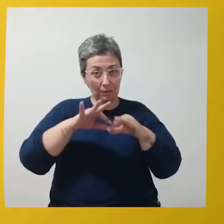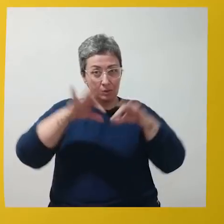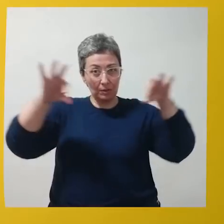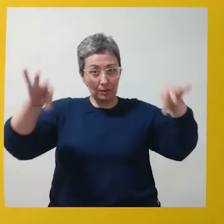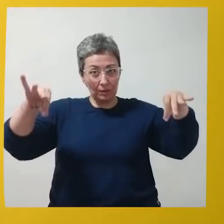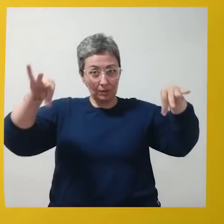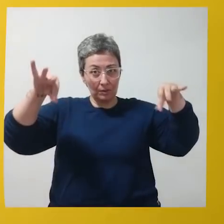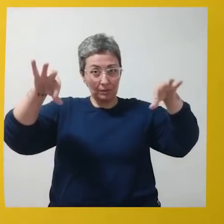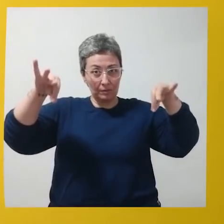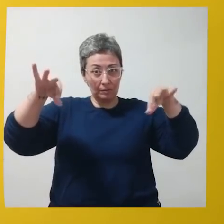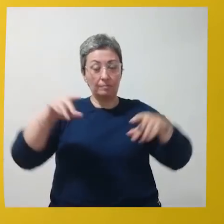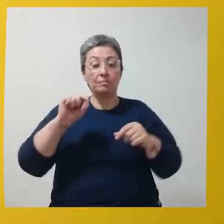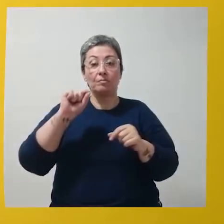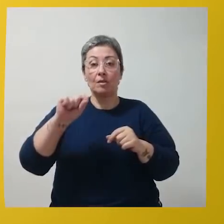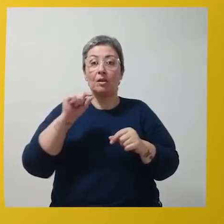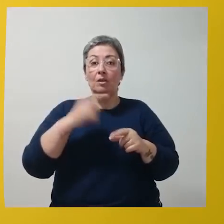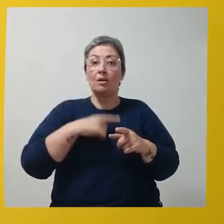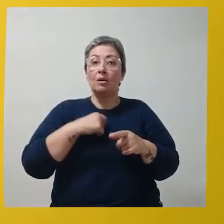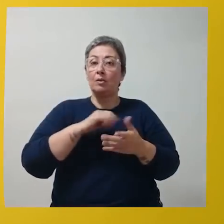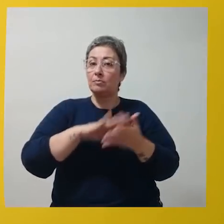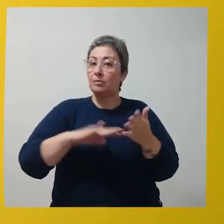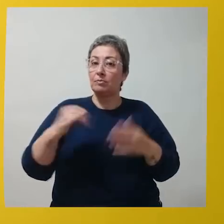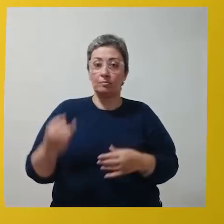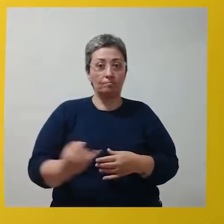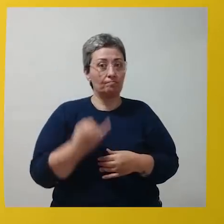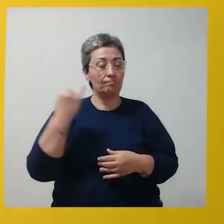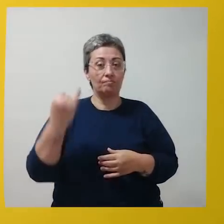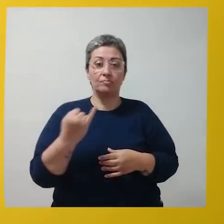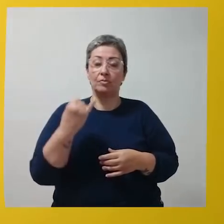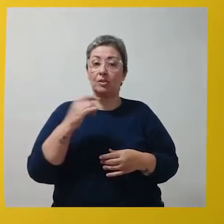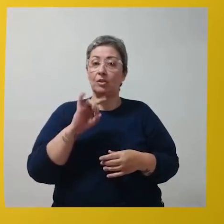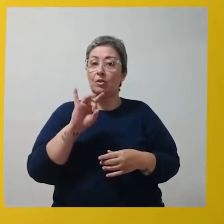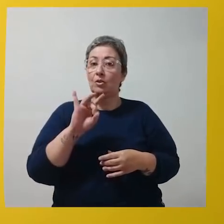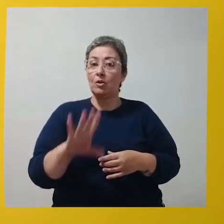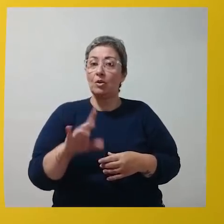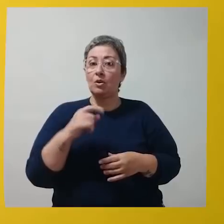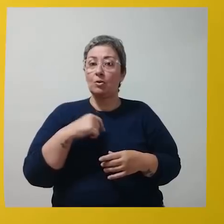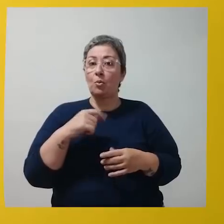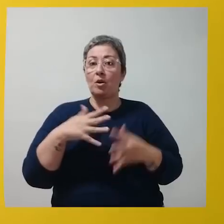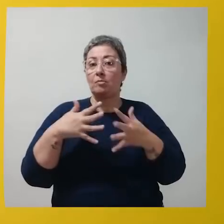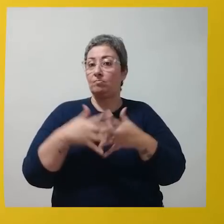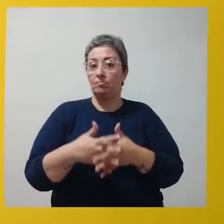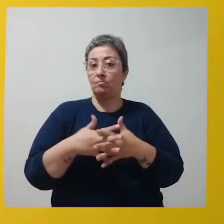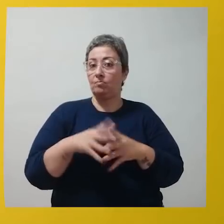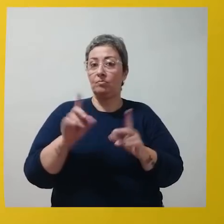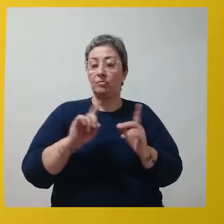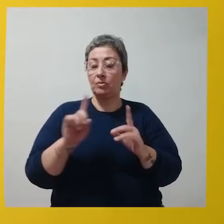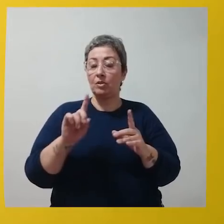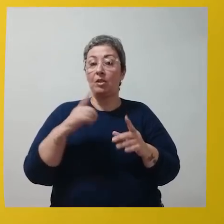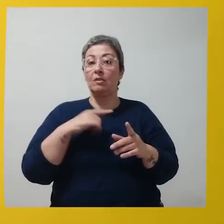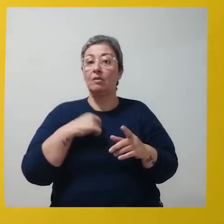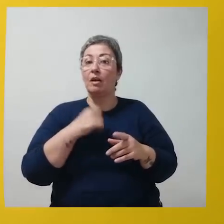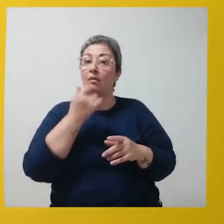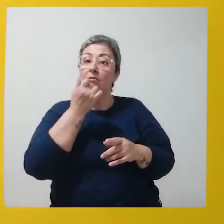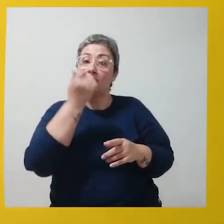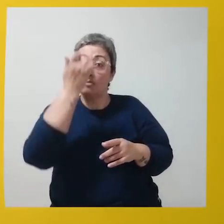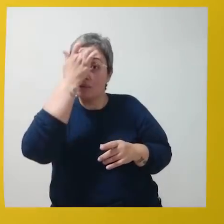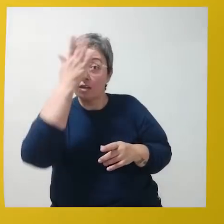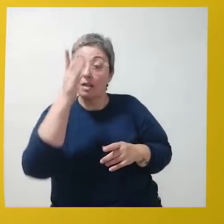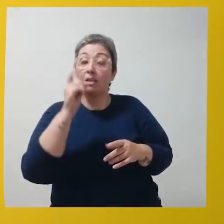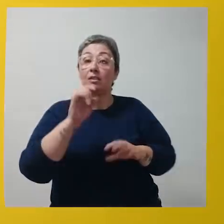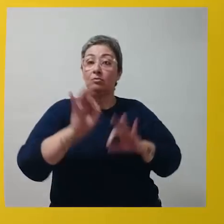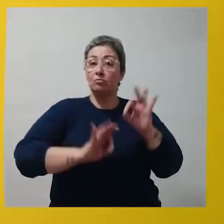no varal. Uma atividade muito importante, não é uma atividade complexa, é uma atividade fácil de